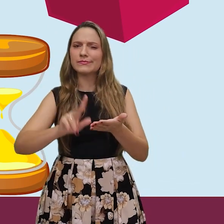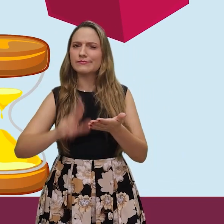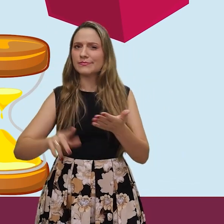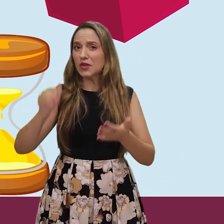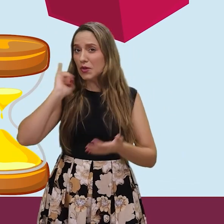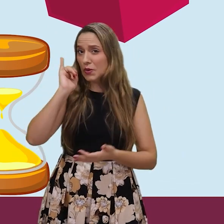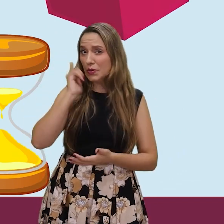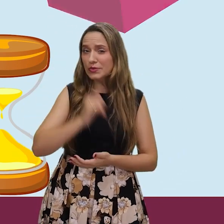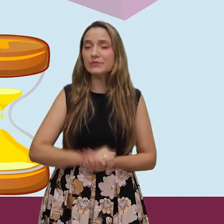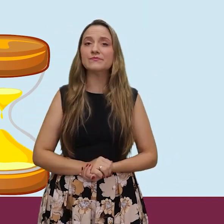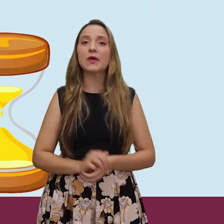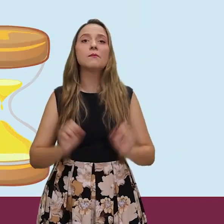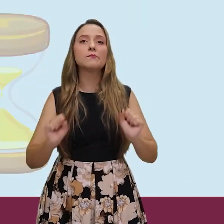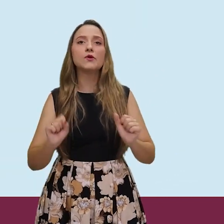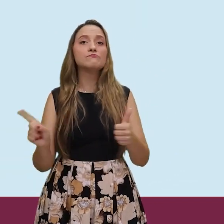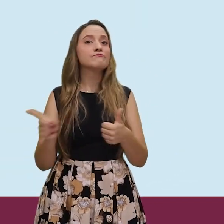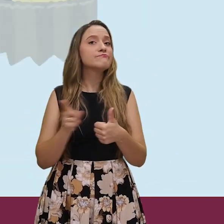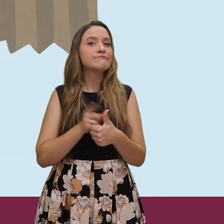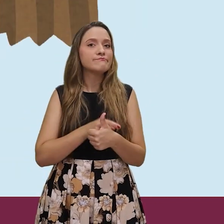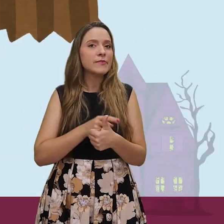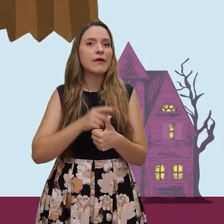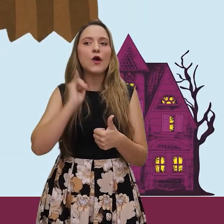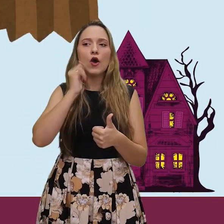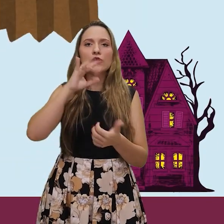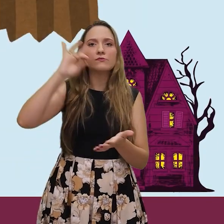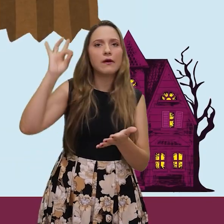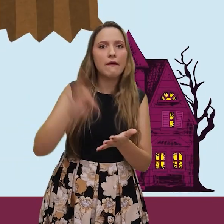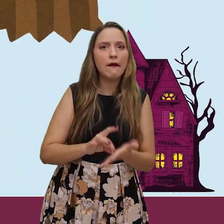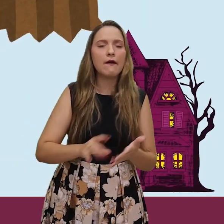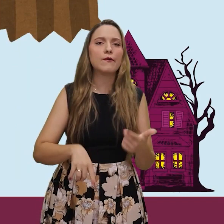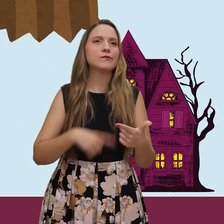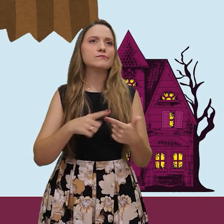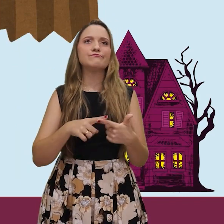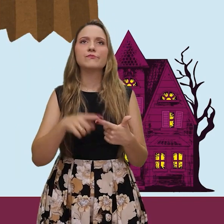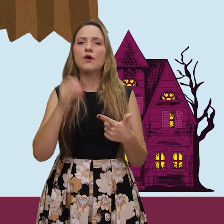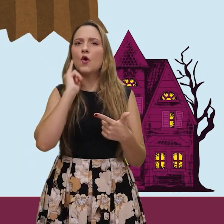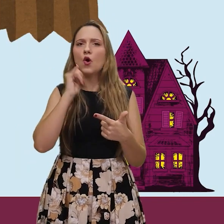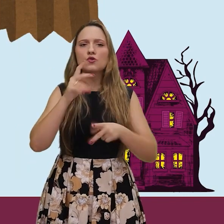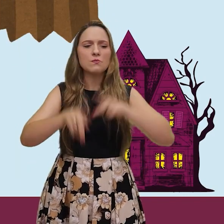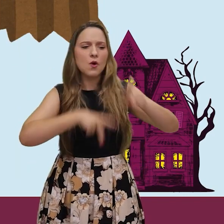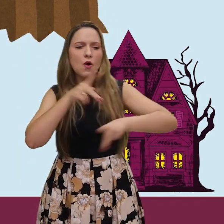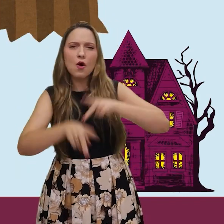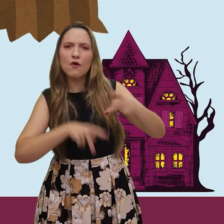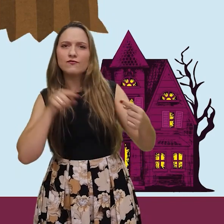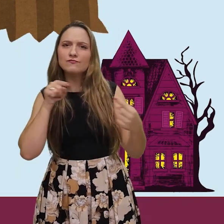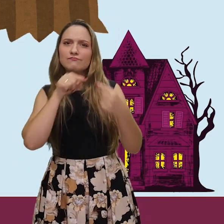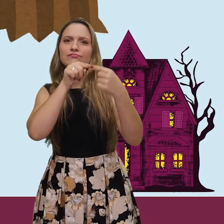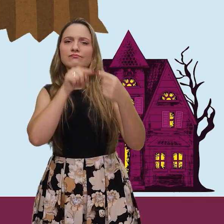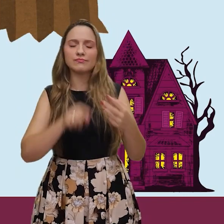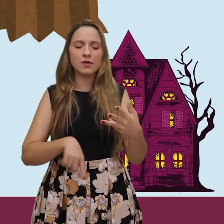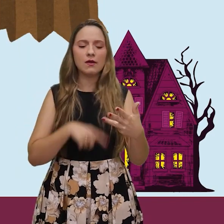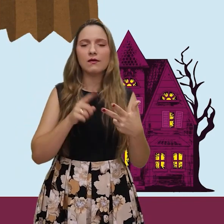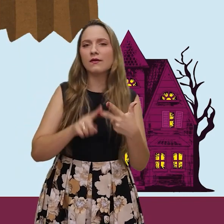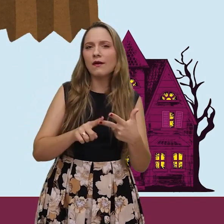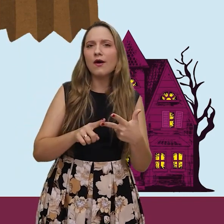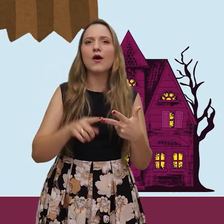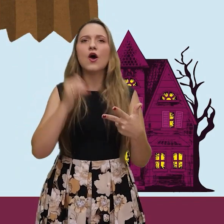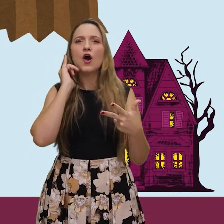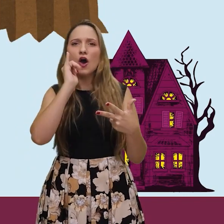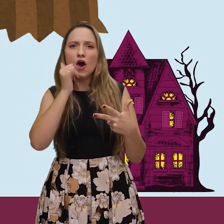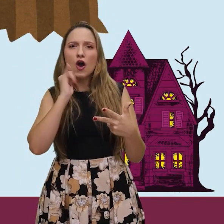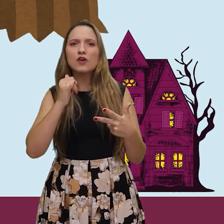final surpreendente. Você sabia que existem diversos tipos de contos? Eles podem